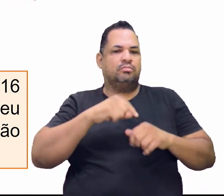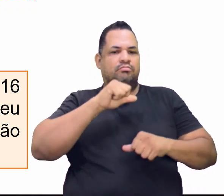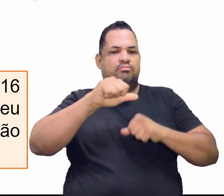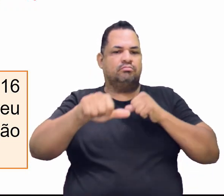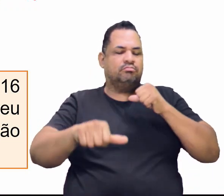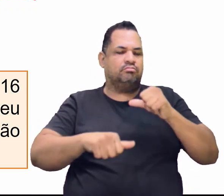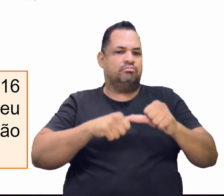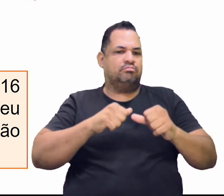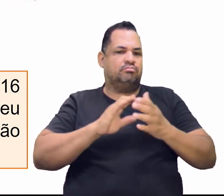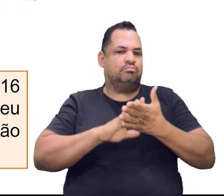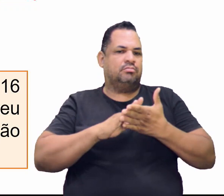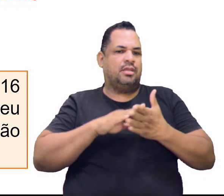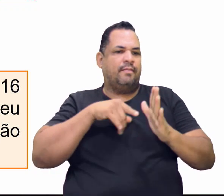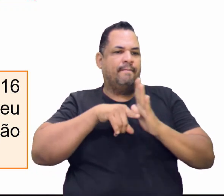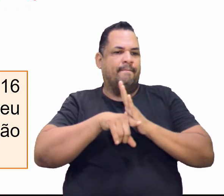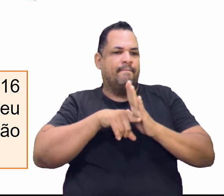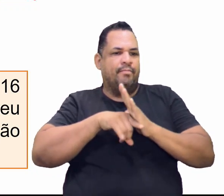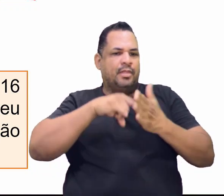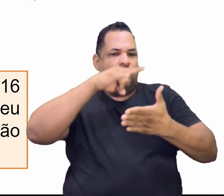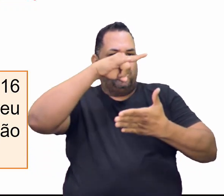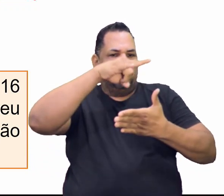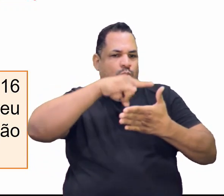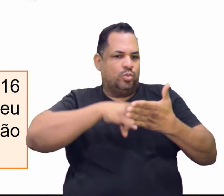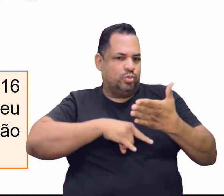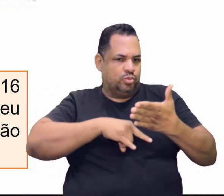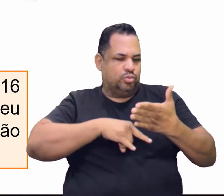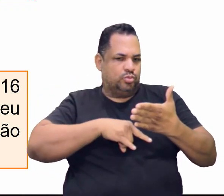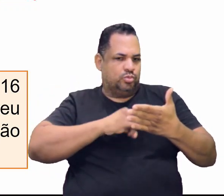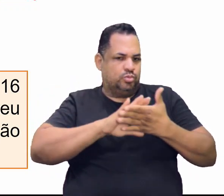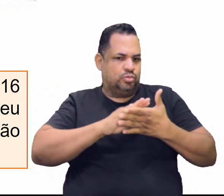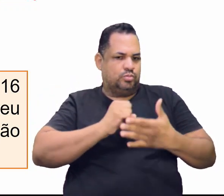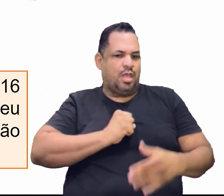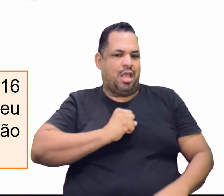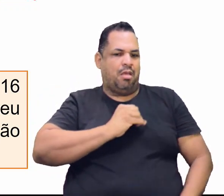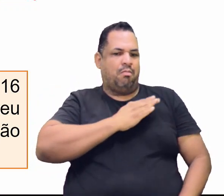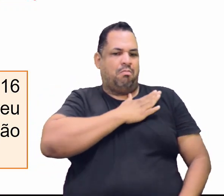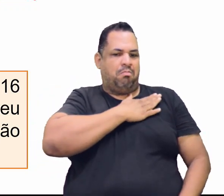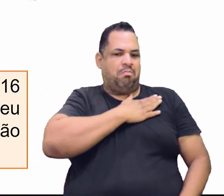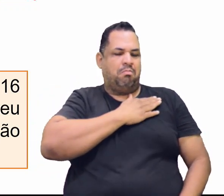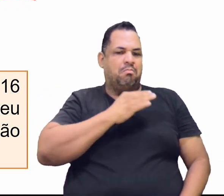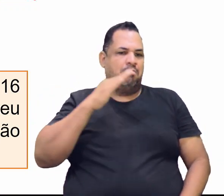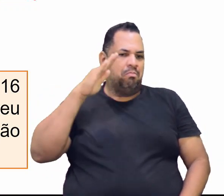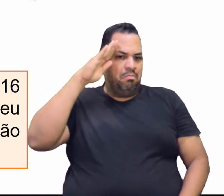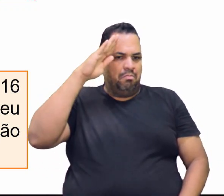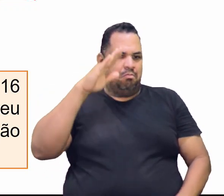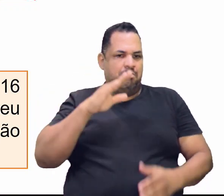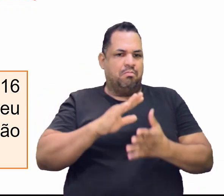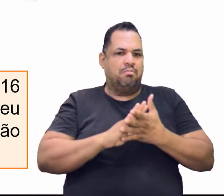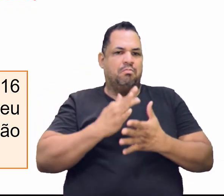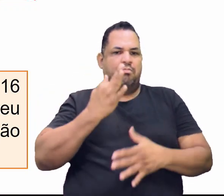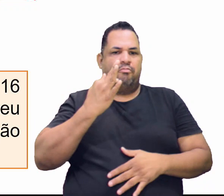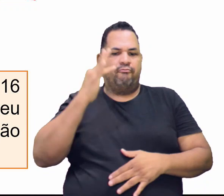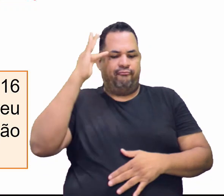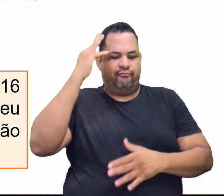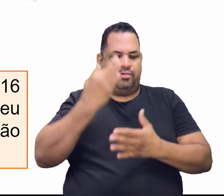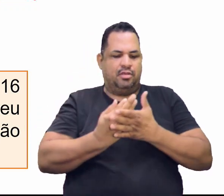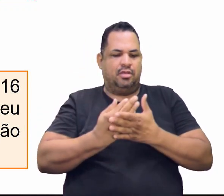pesquisador da vida do Rondon. E num documento do Exército, um documento primário, chamado Fé de